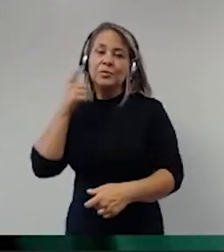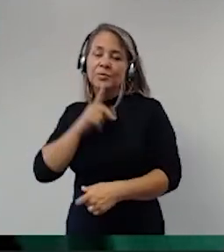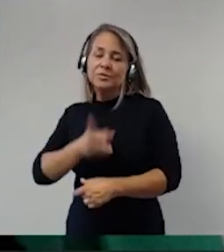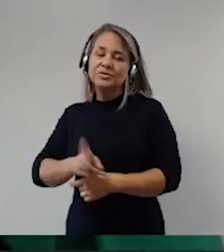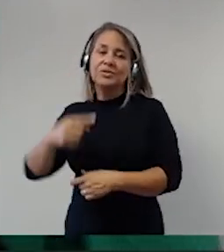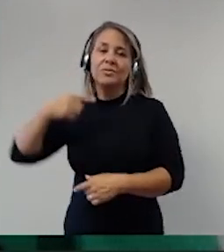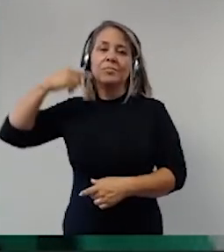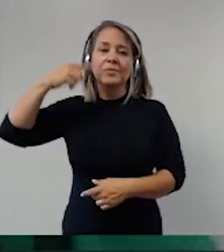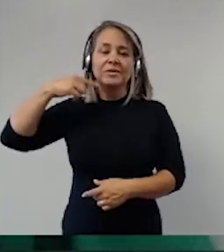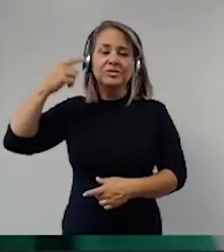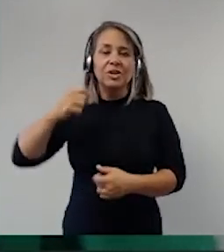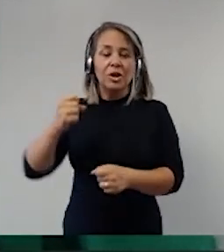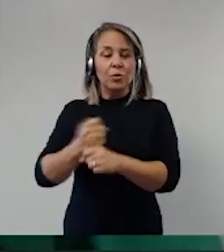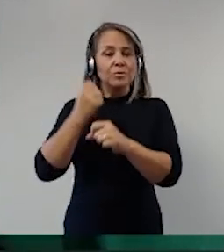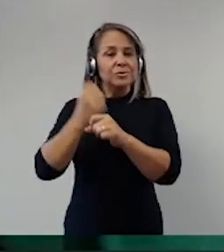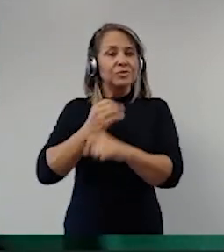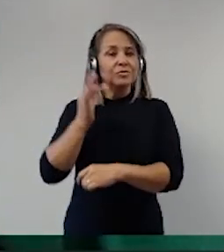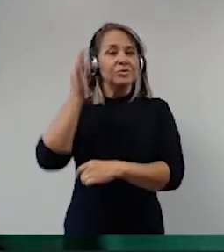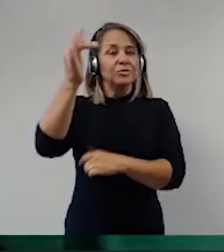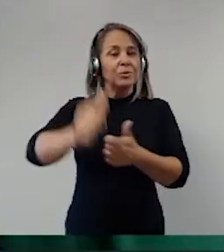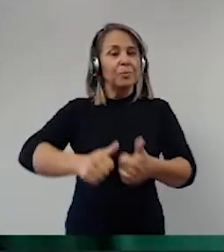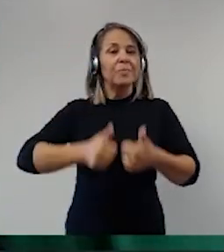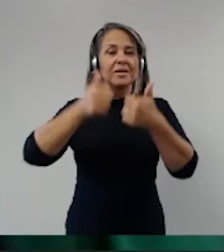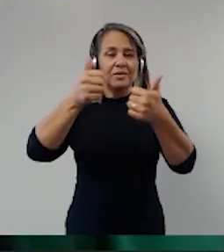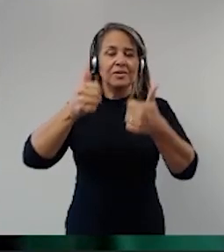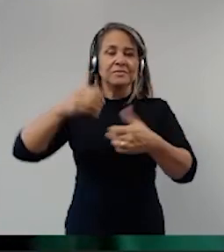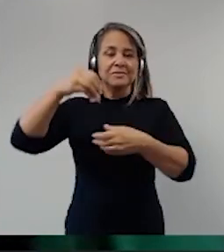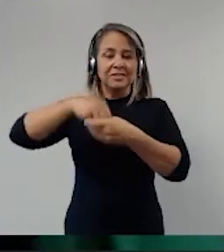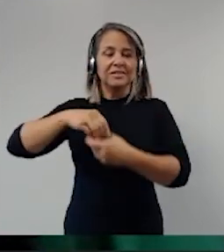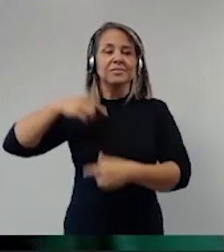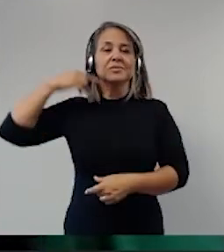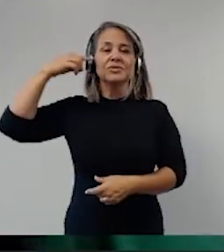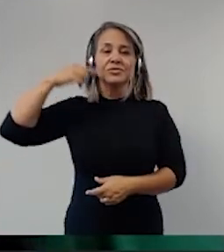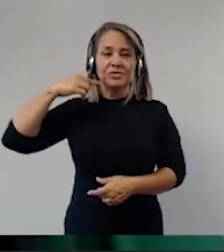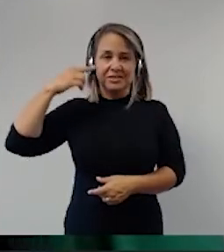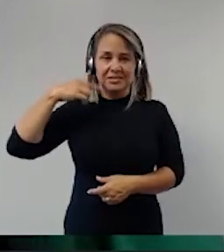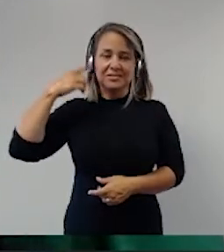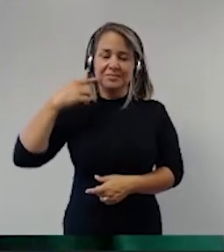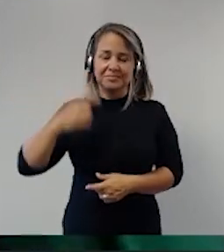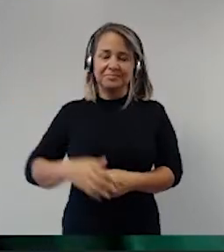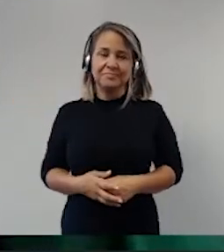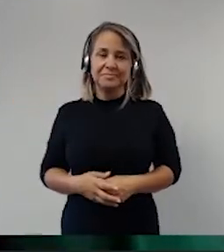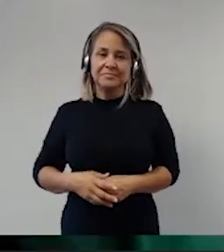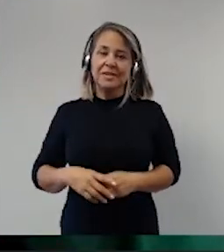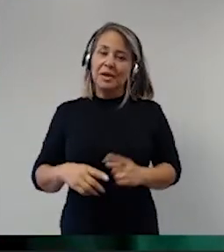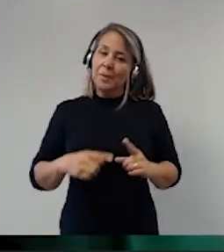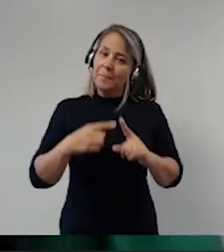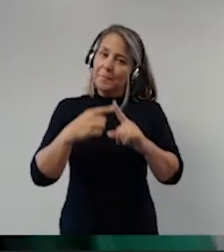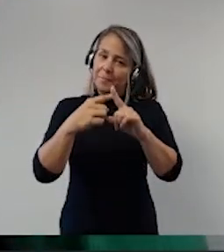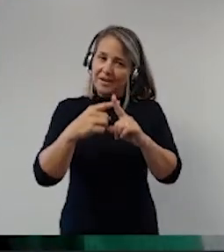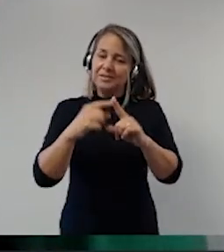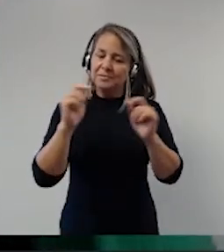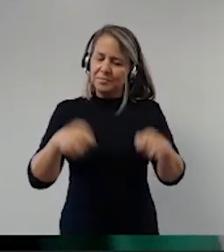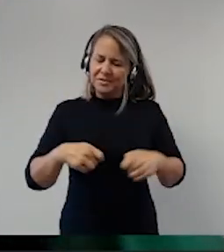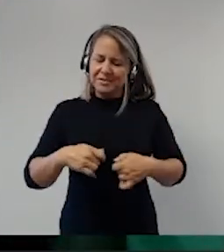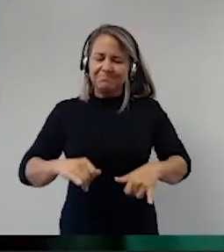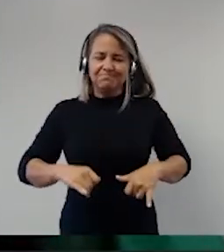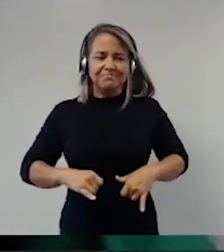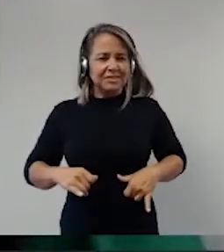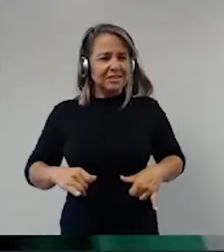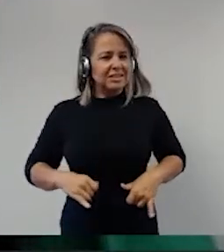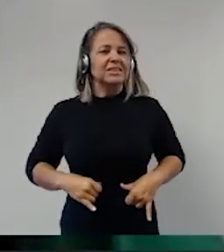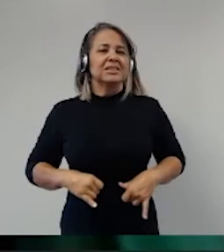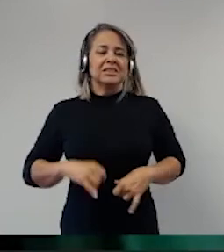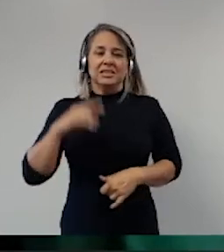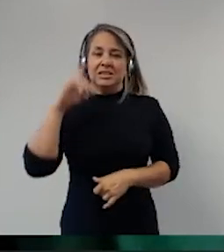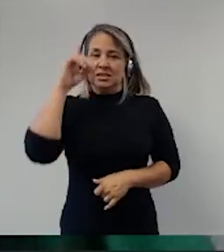e construindo um futuro melhor para a nossa advocacia. Então, por mais que seja doloroso, por mais que